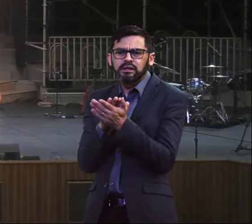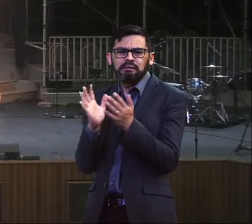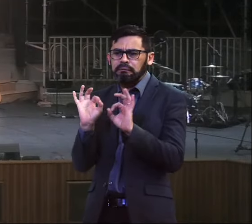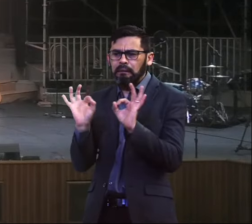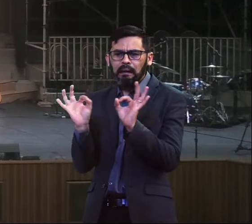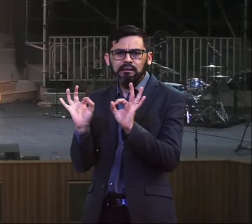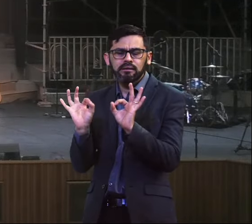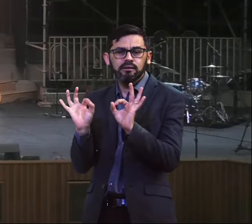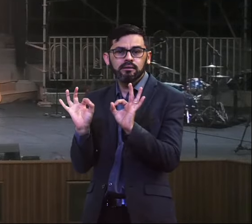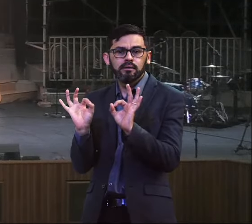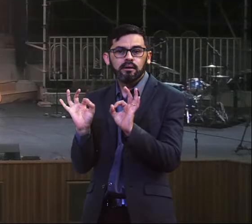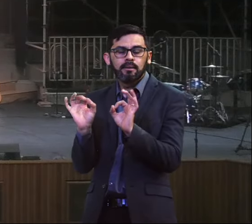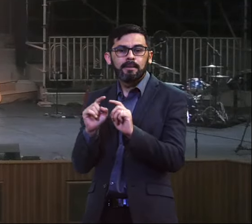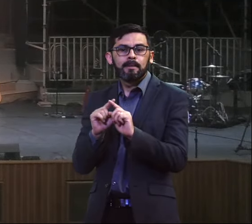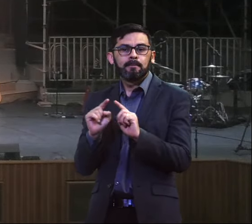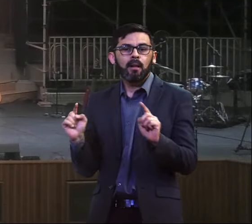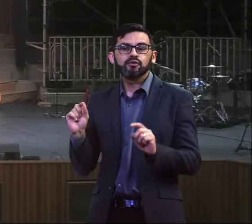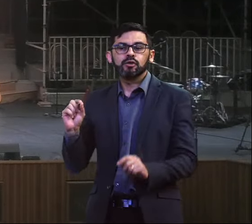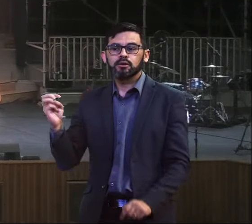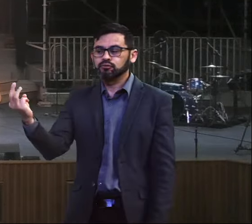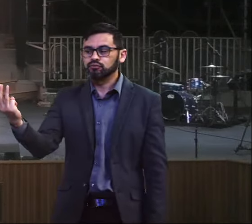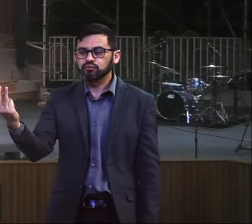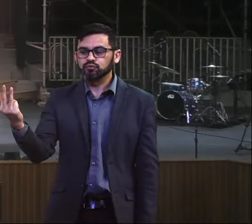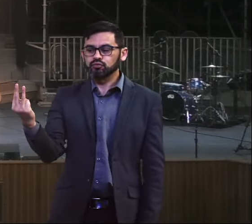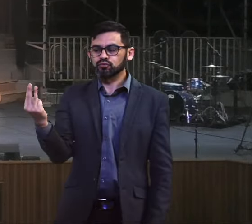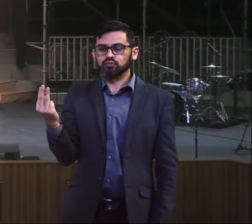nada. E ele sai.